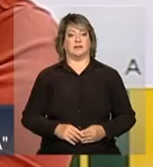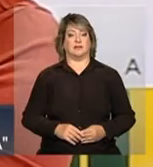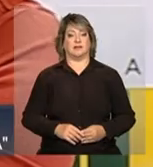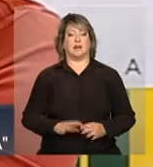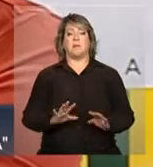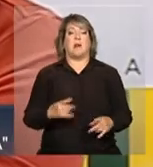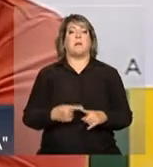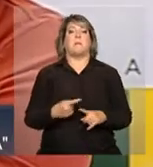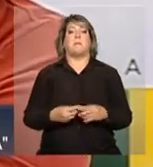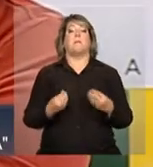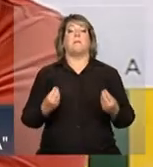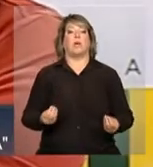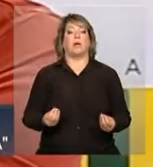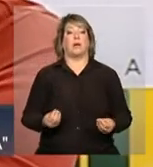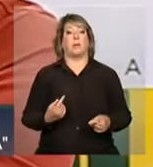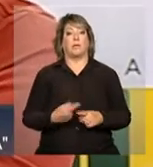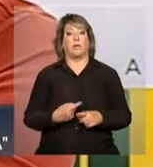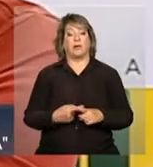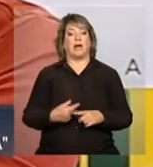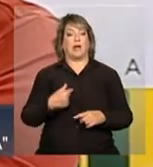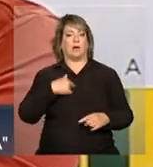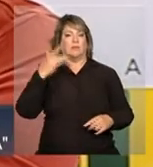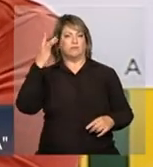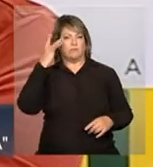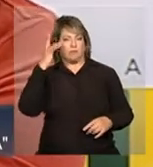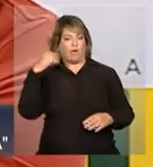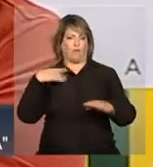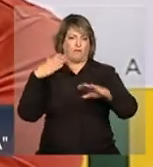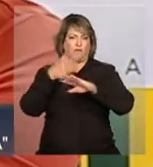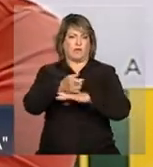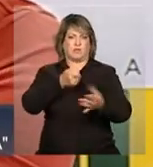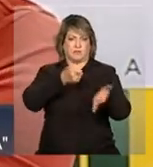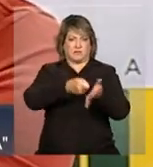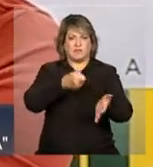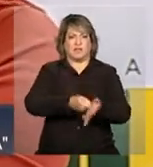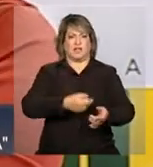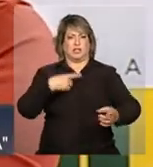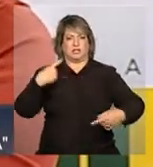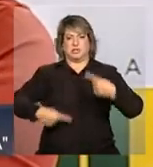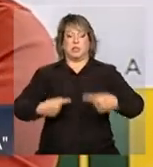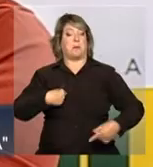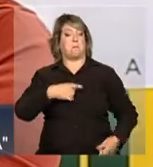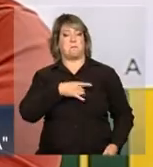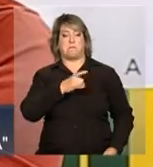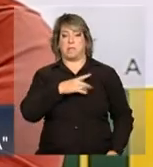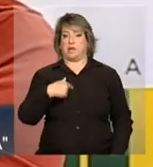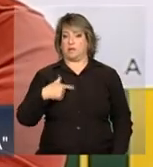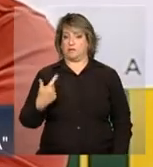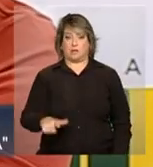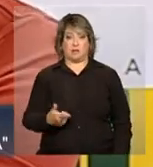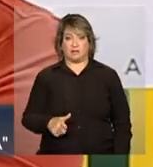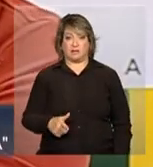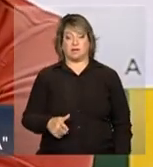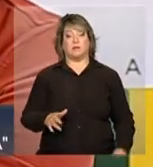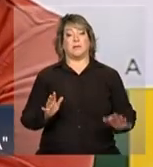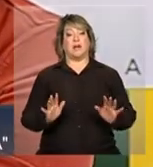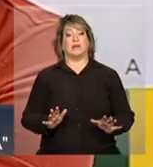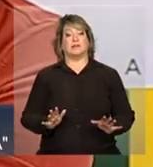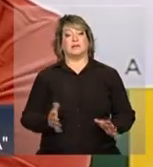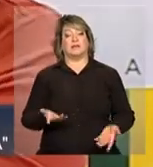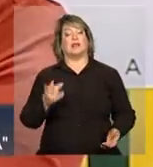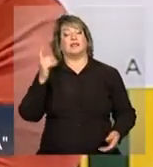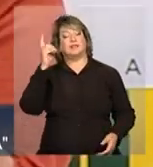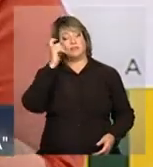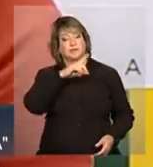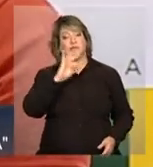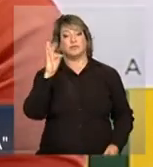Mas por quê? Porque eu sou arrojada, eu vou em cima, eu discuto, eu não tenho medo. Sabe? Agora, é difícil,